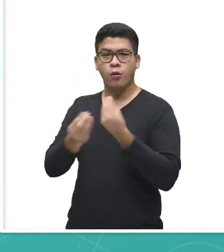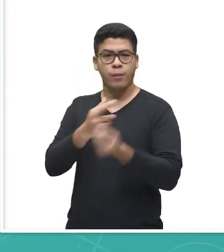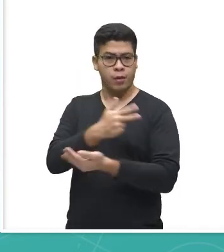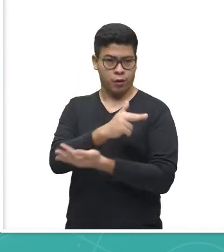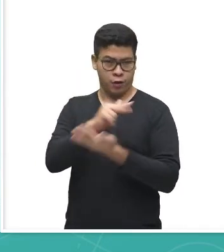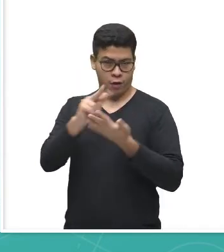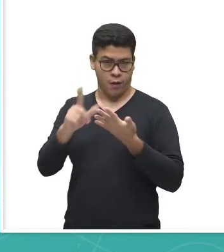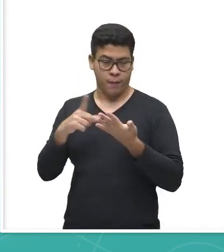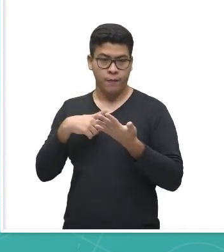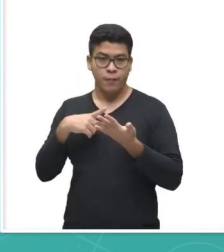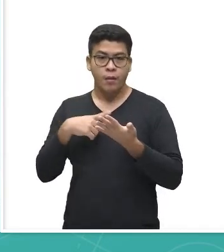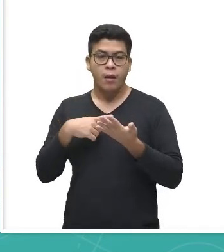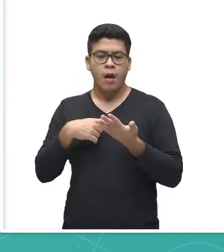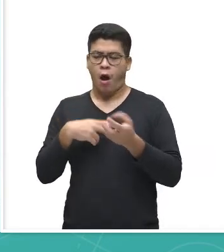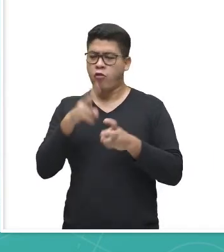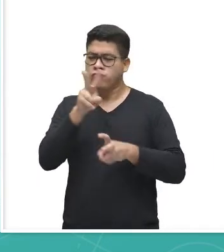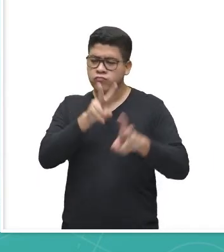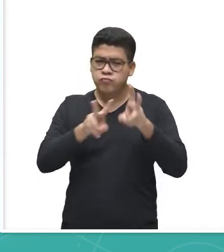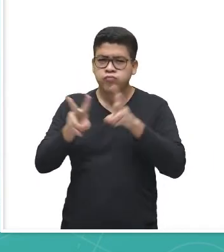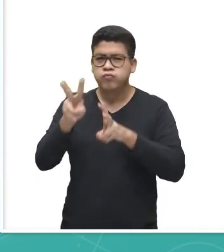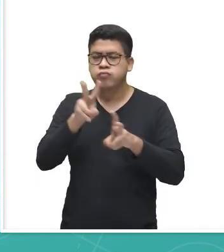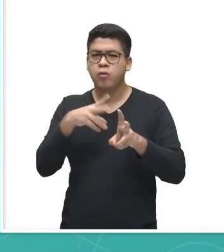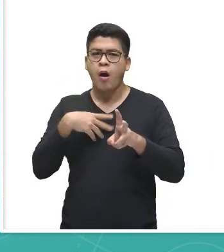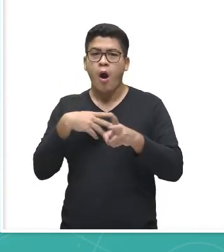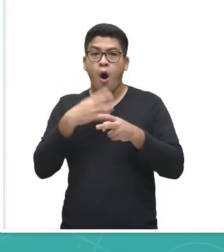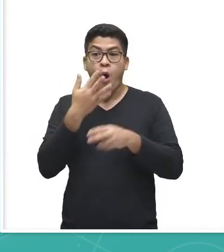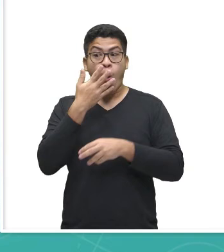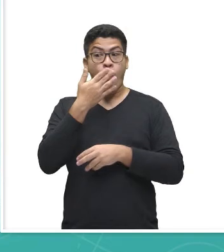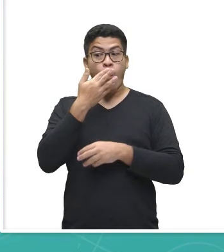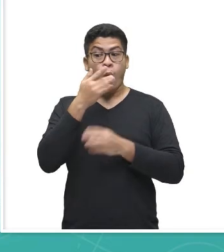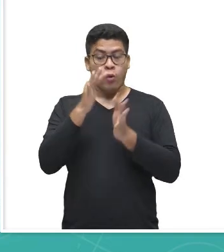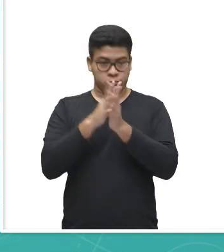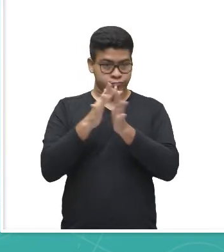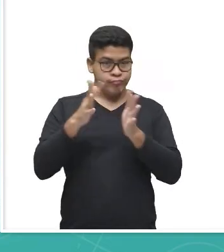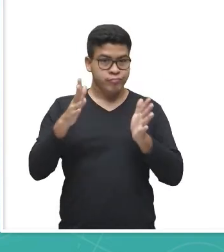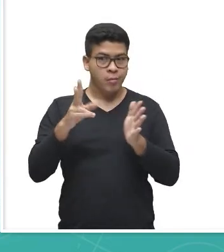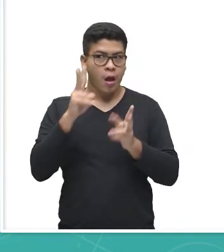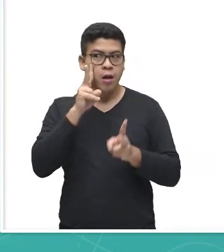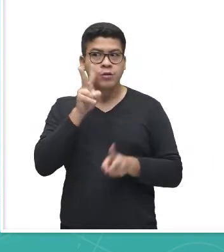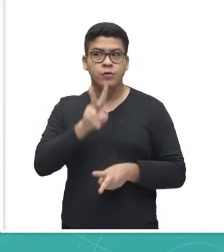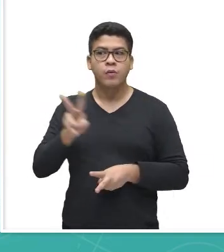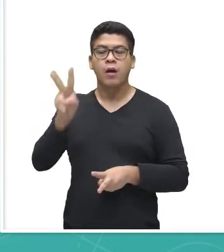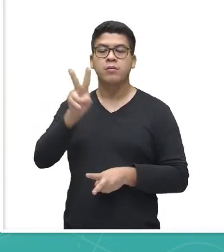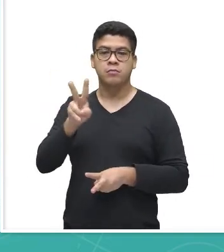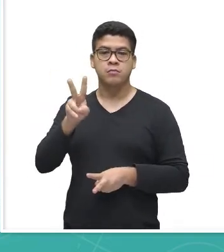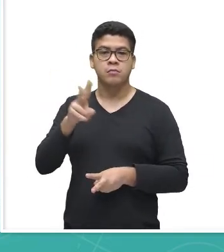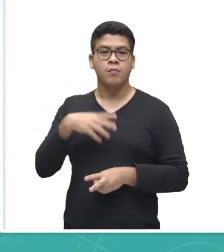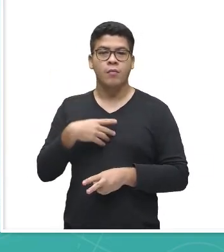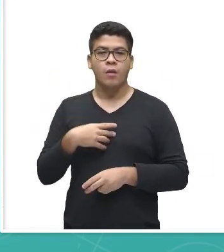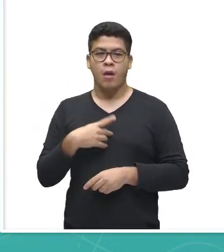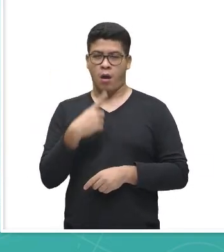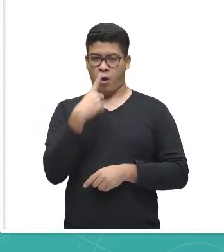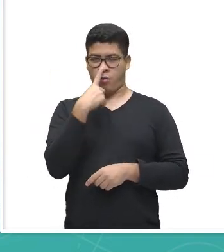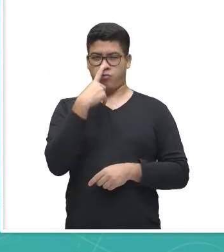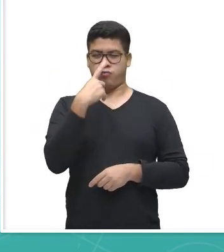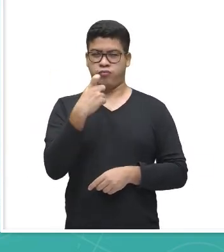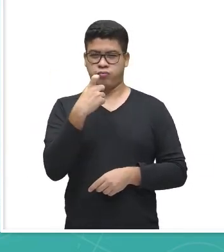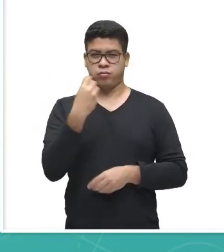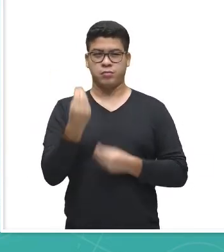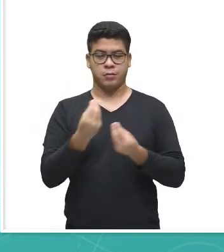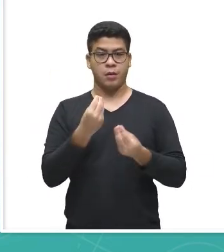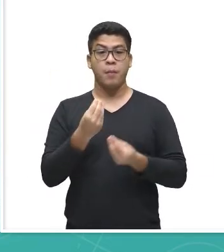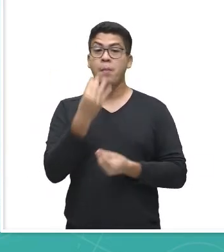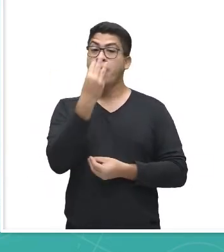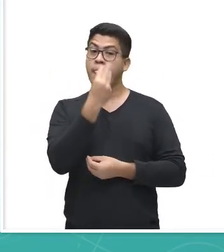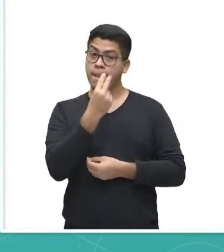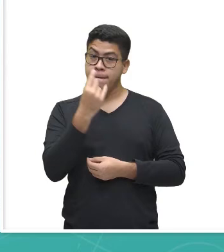a cor e o brilho, que a gente vai utilizar ali a nossa visão, o cheiro, o odor e o aroma, o